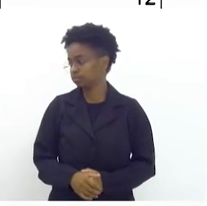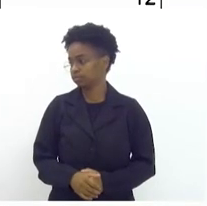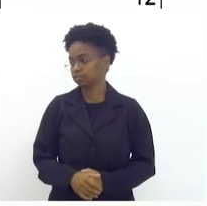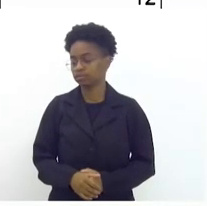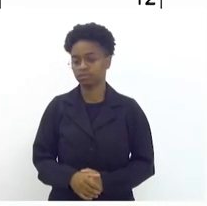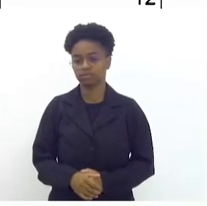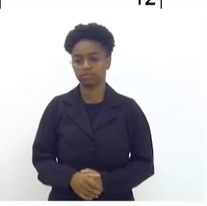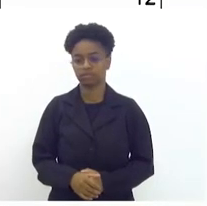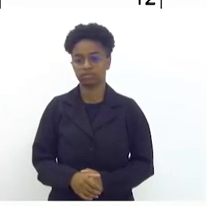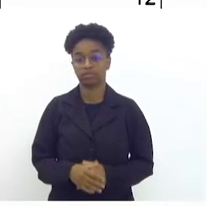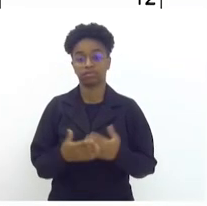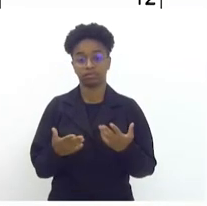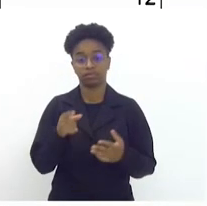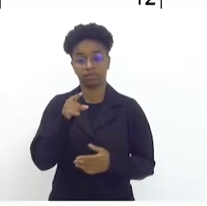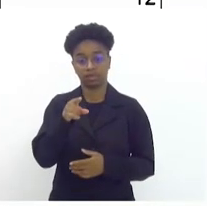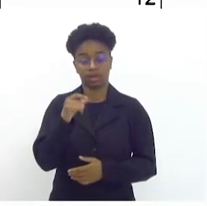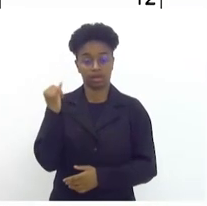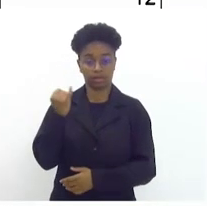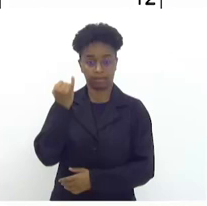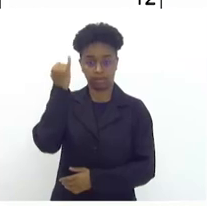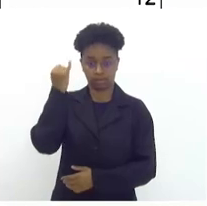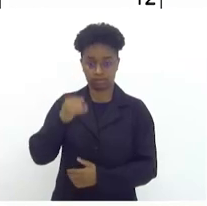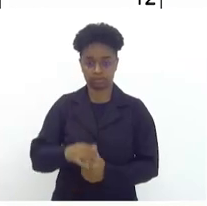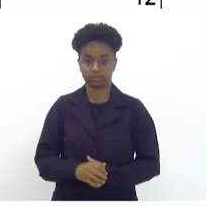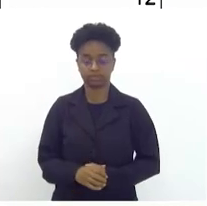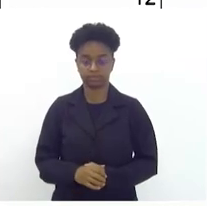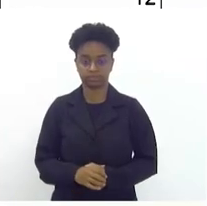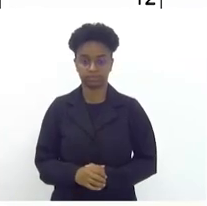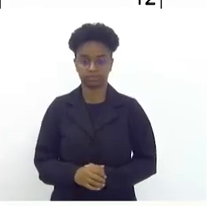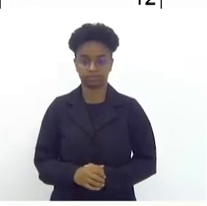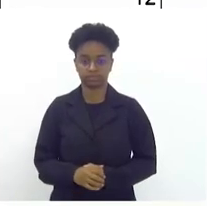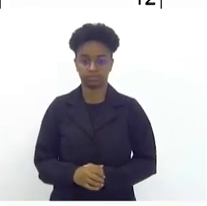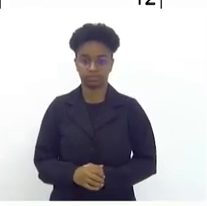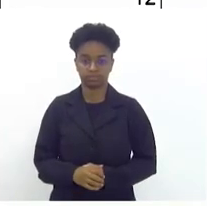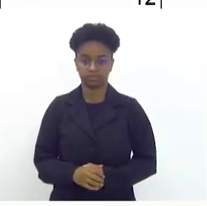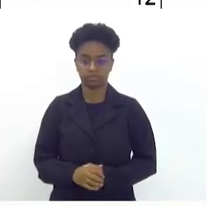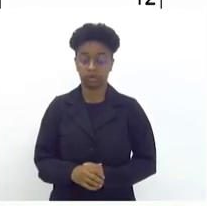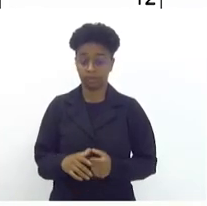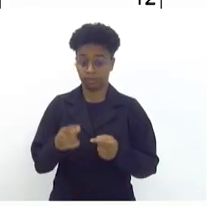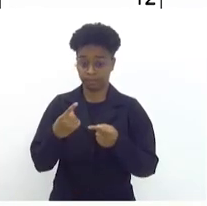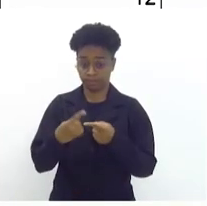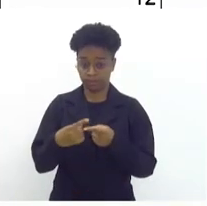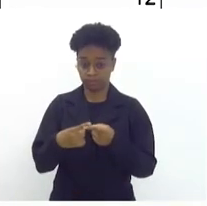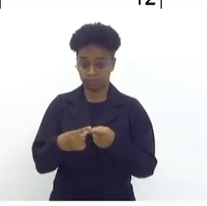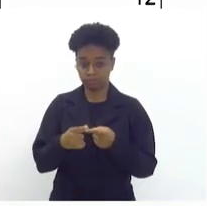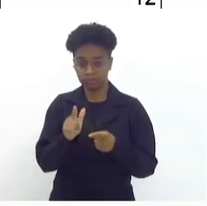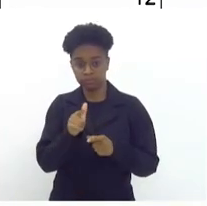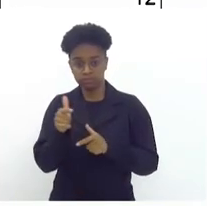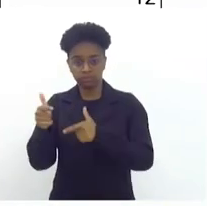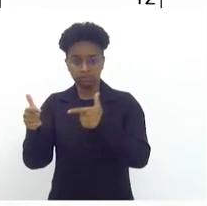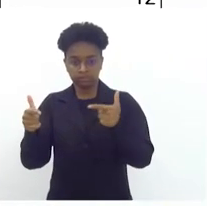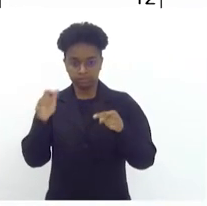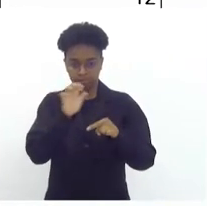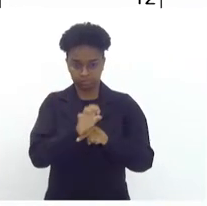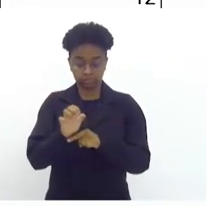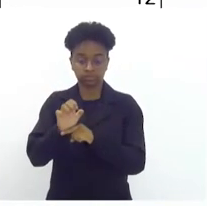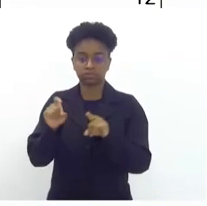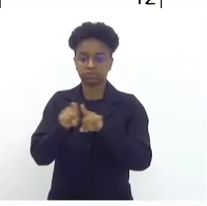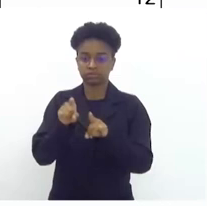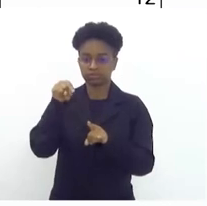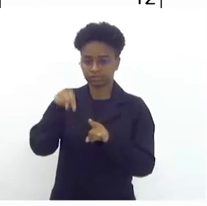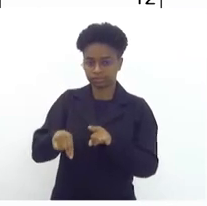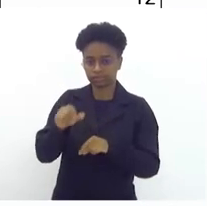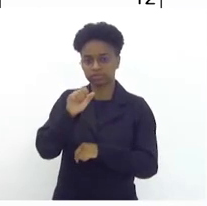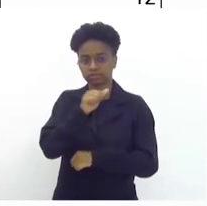bom esse é um ponto muito importante quer dizer fora do Estado do Rio de Janeiro e mesmo aqui no estado de Janeiro